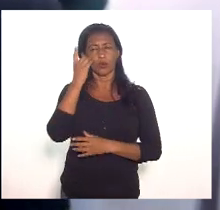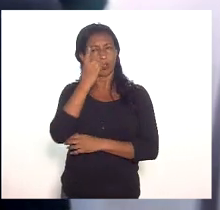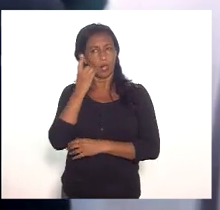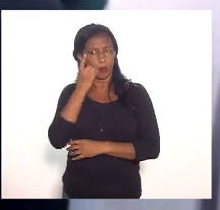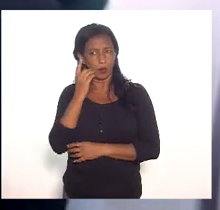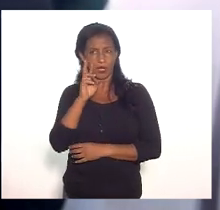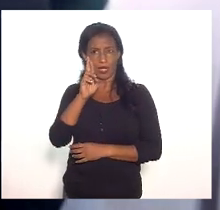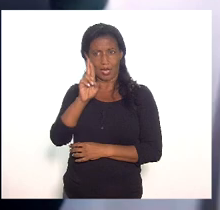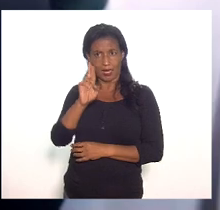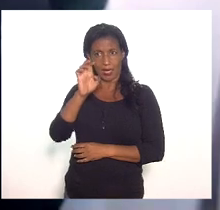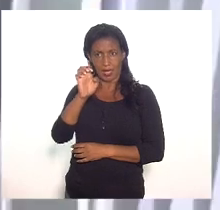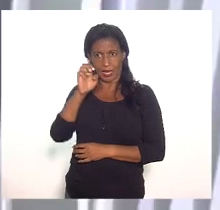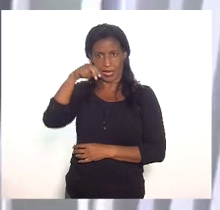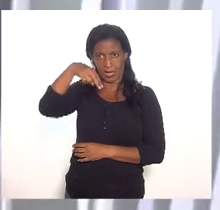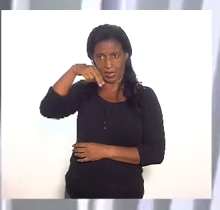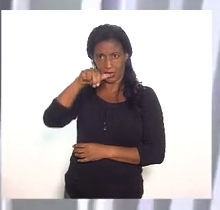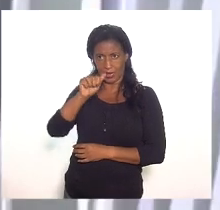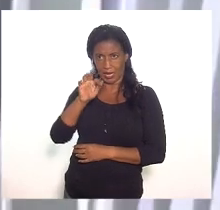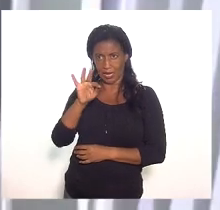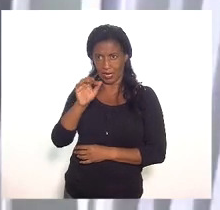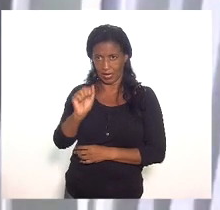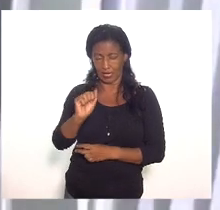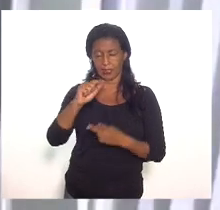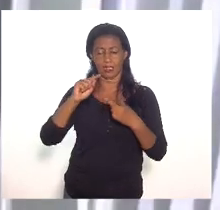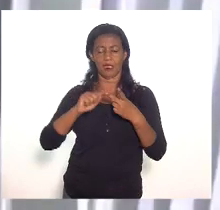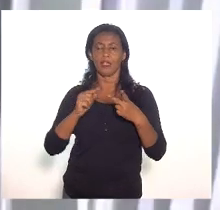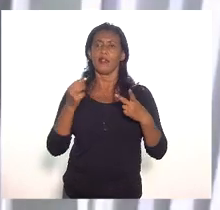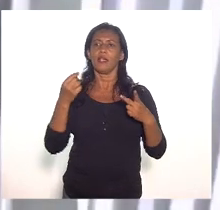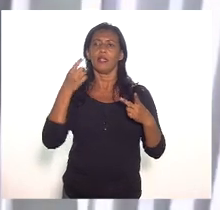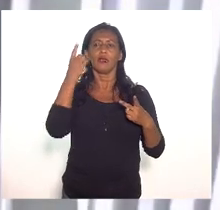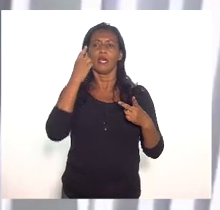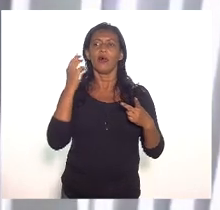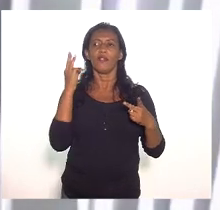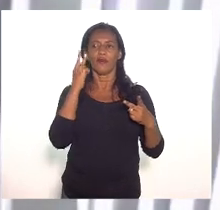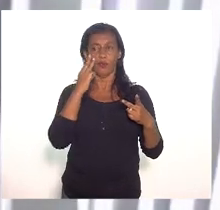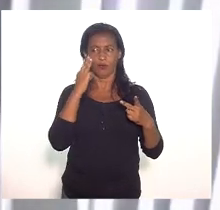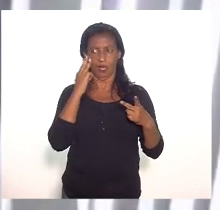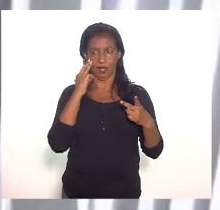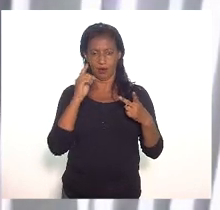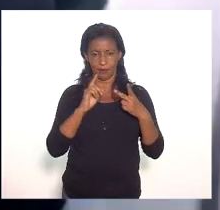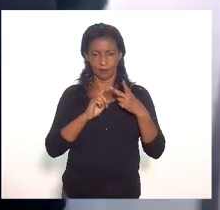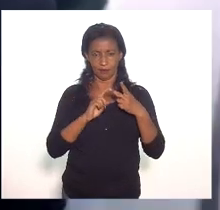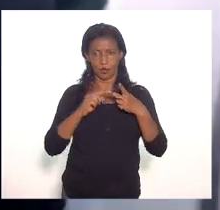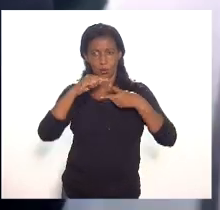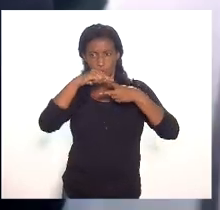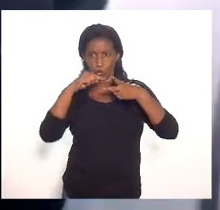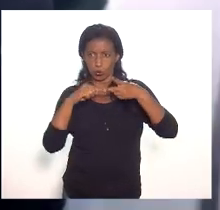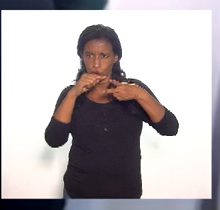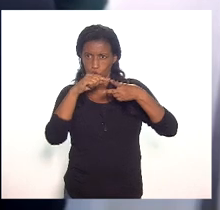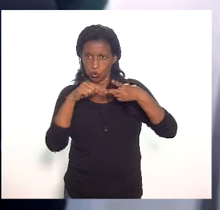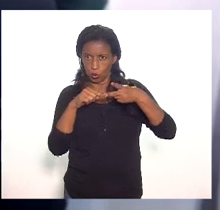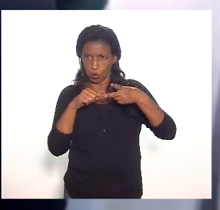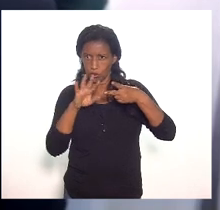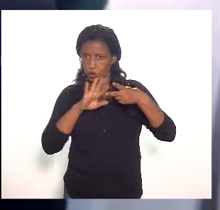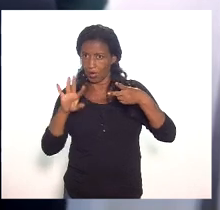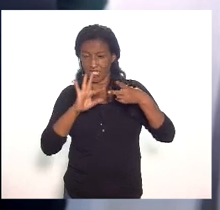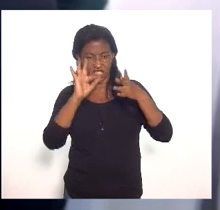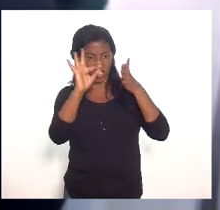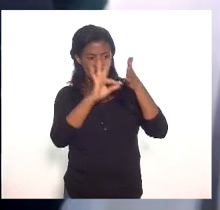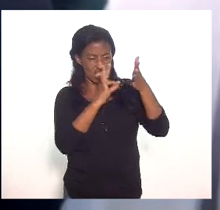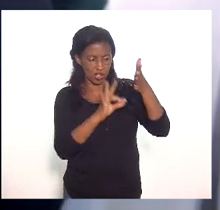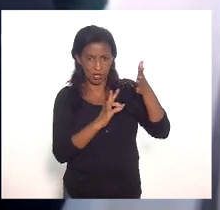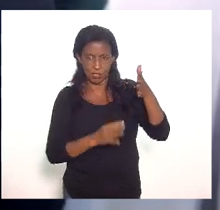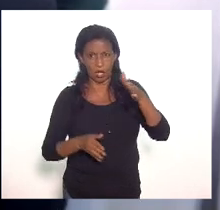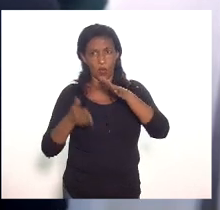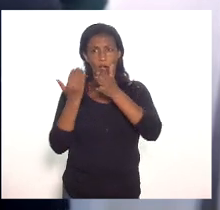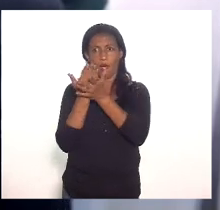Renata Souza, Valdeque. Mais quem? Deputado Valdeque. São os dois. Então, estão encerradas as inscrições.